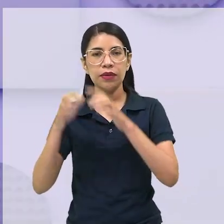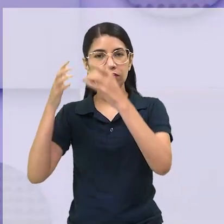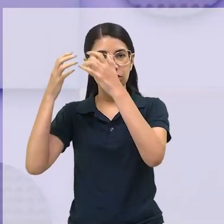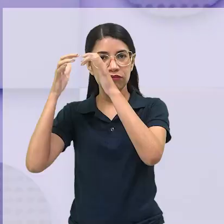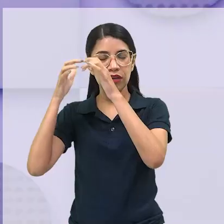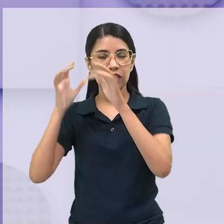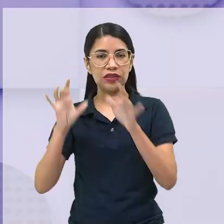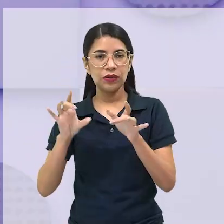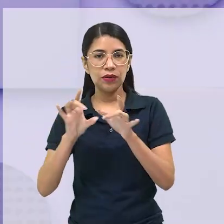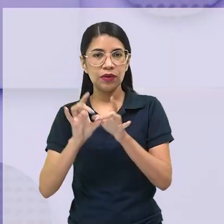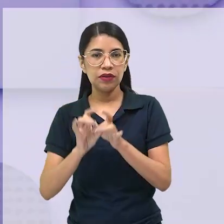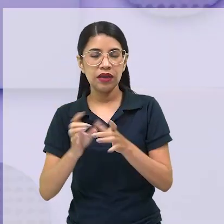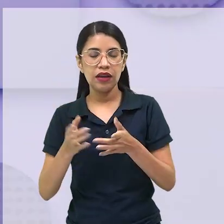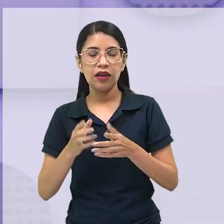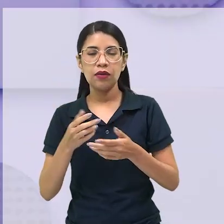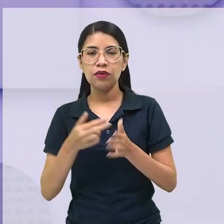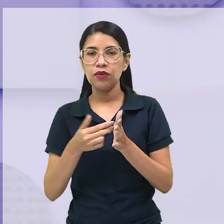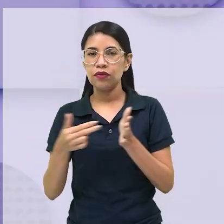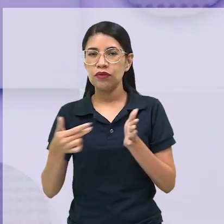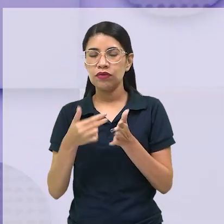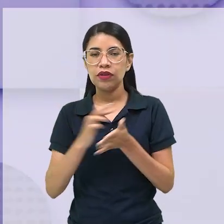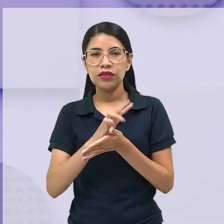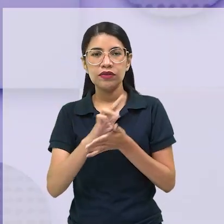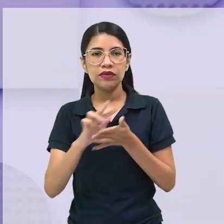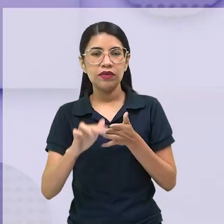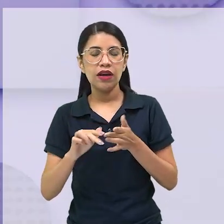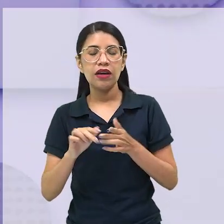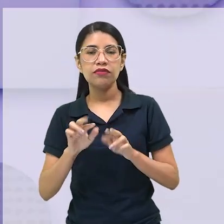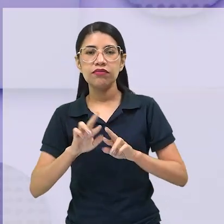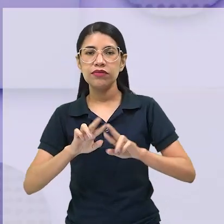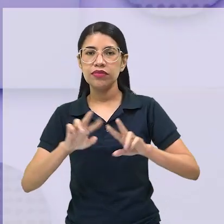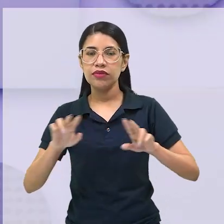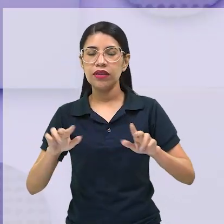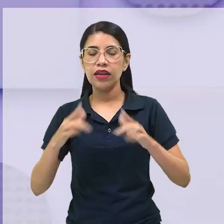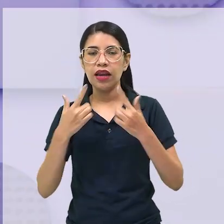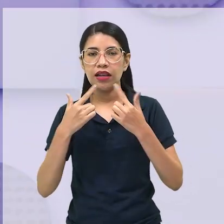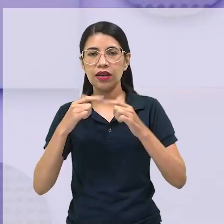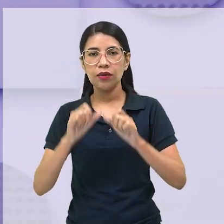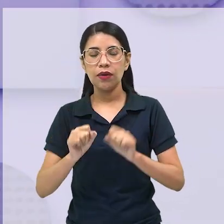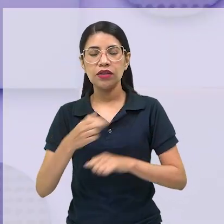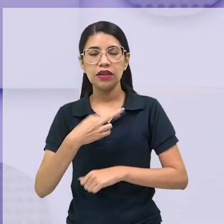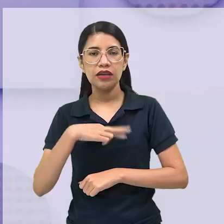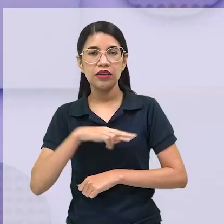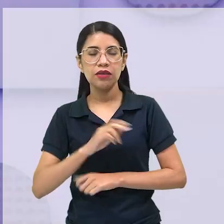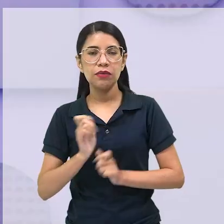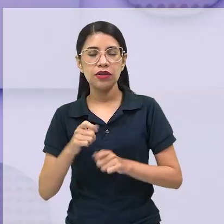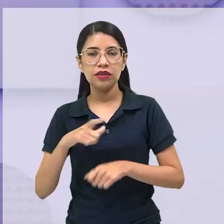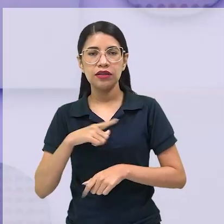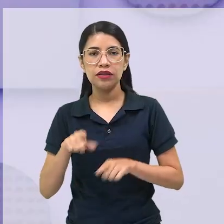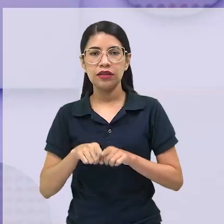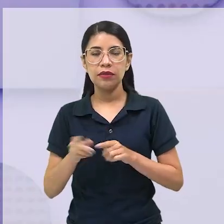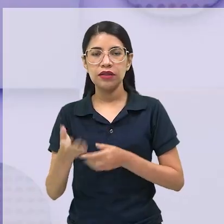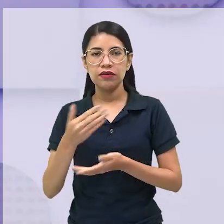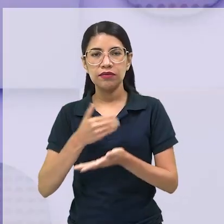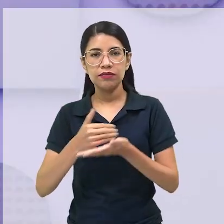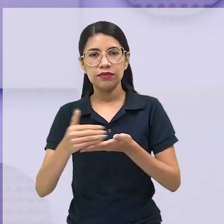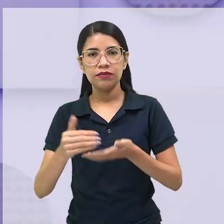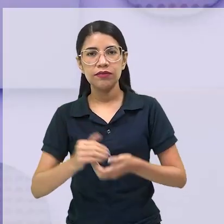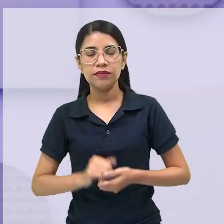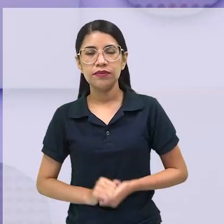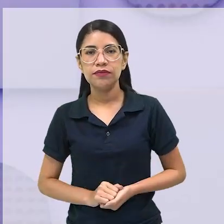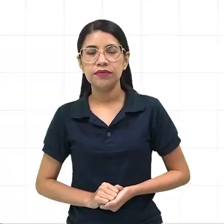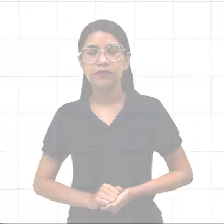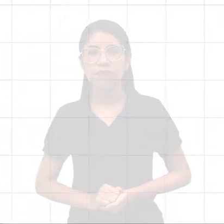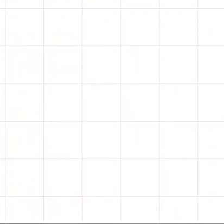nos conectar com muitas novidades que são as mais variadas linguagens que a religião pode também assumir. Vamos então na aula de